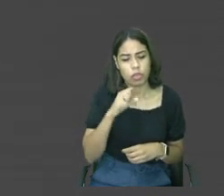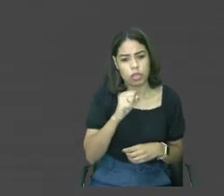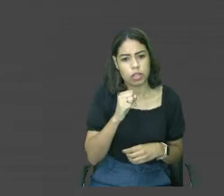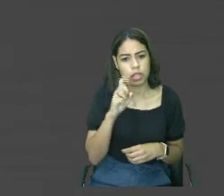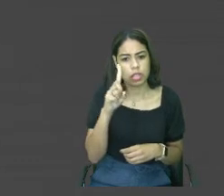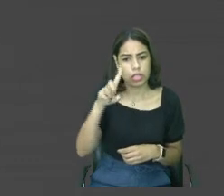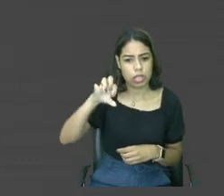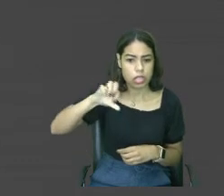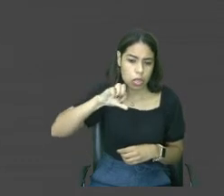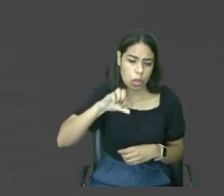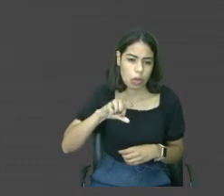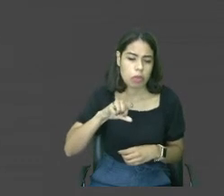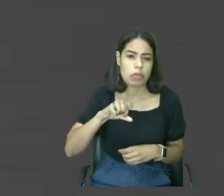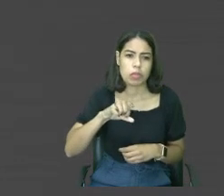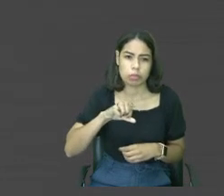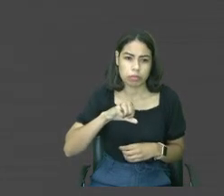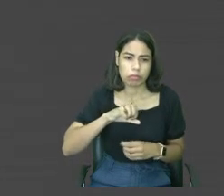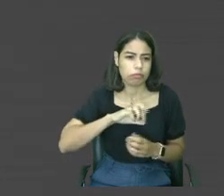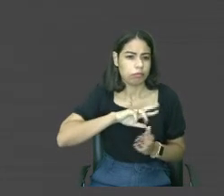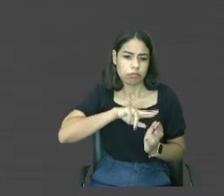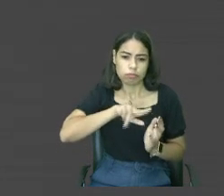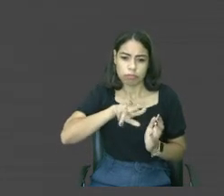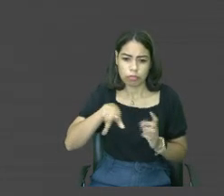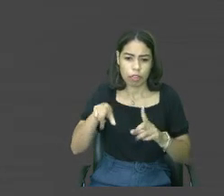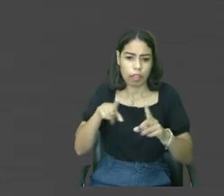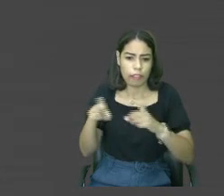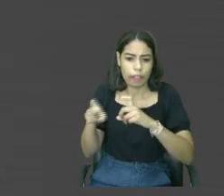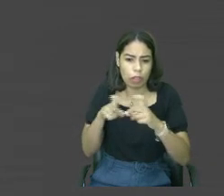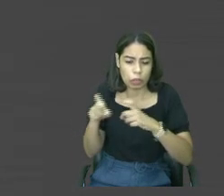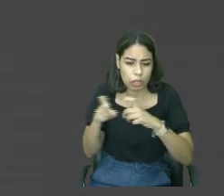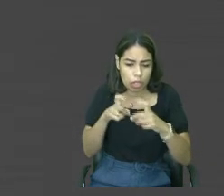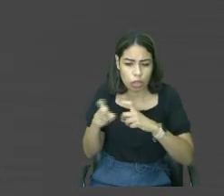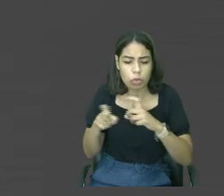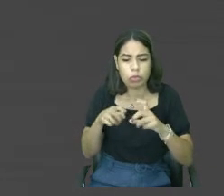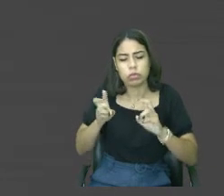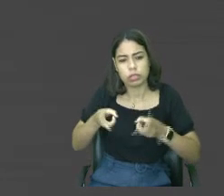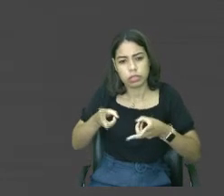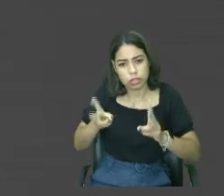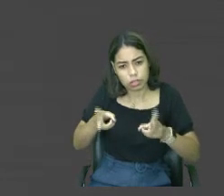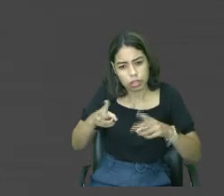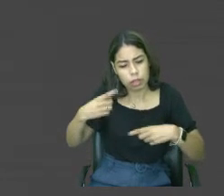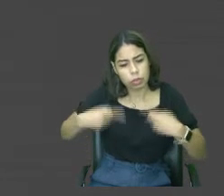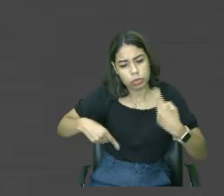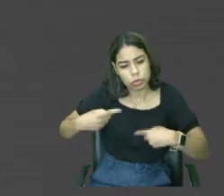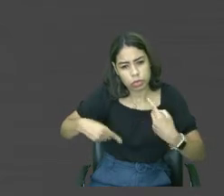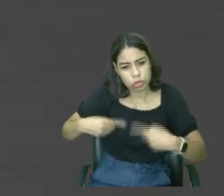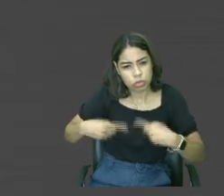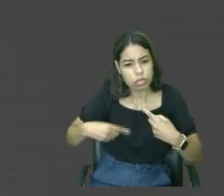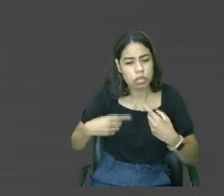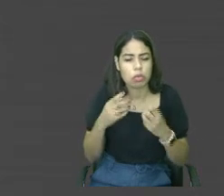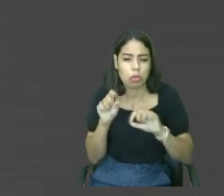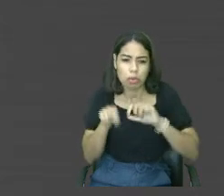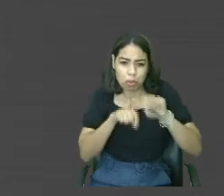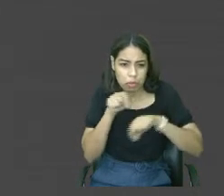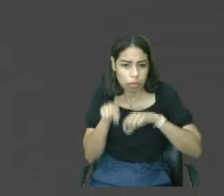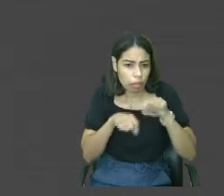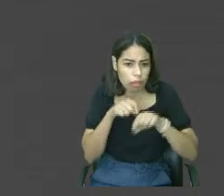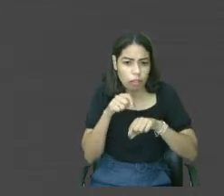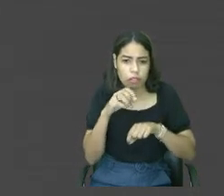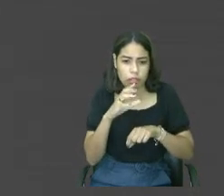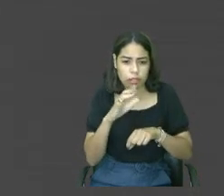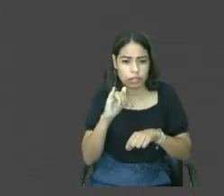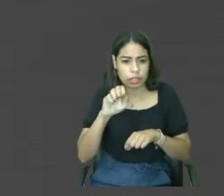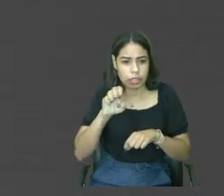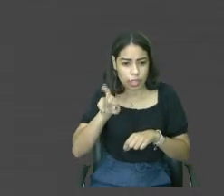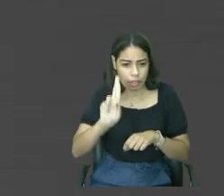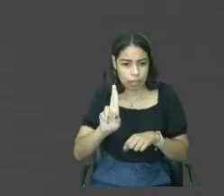enfim, né, mais algumas reuniões de matriciamento que a gente faz para discussão de casos naquele serviço.